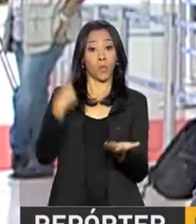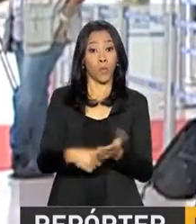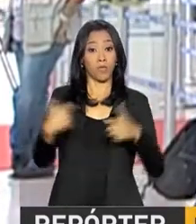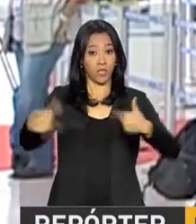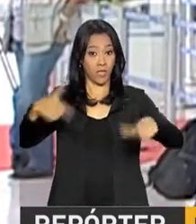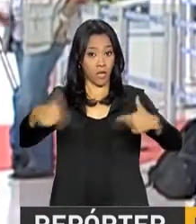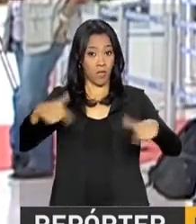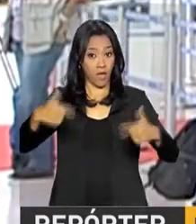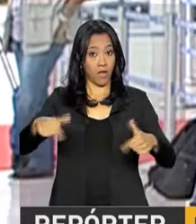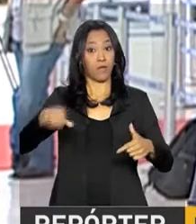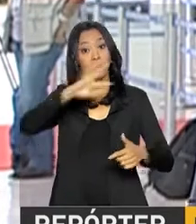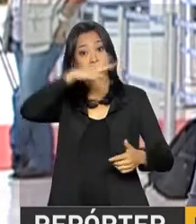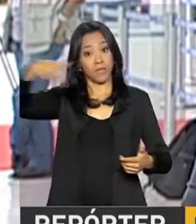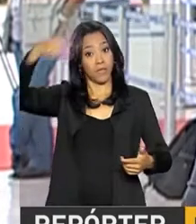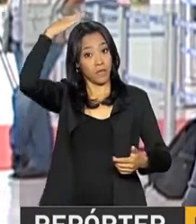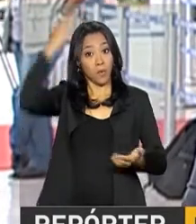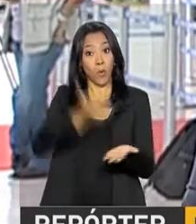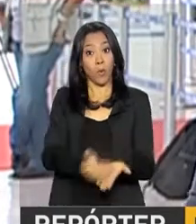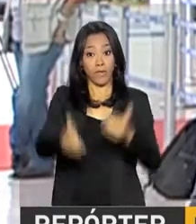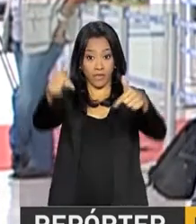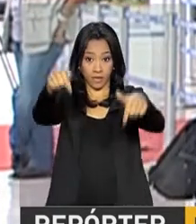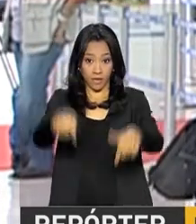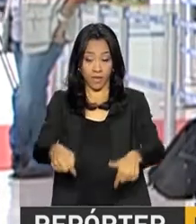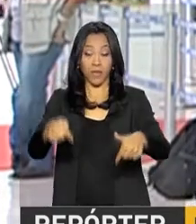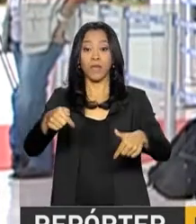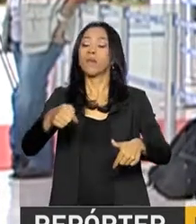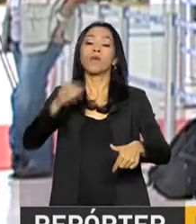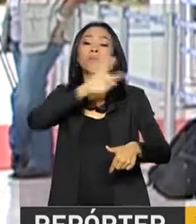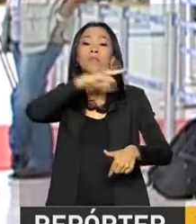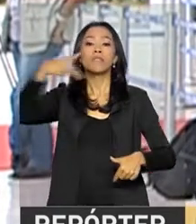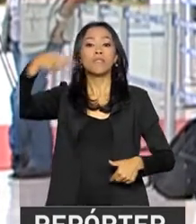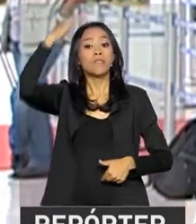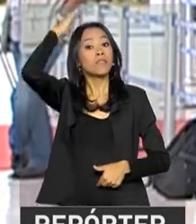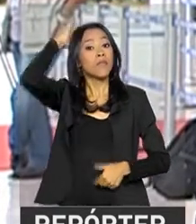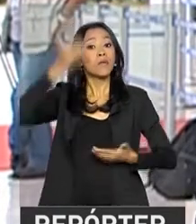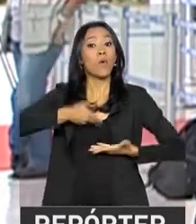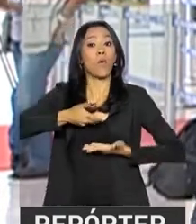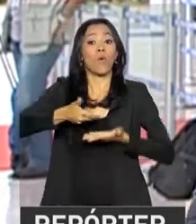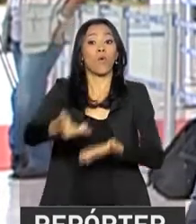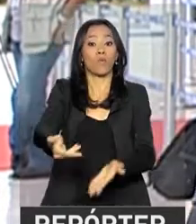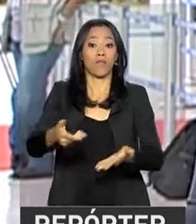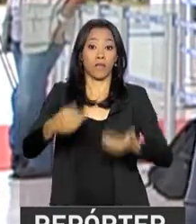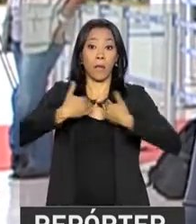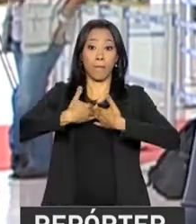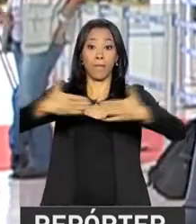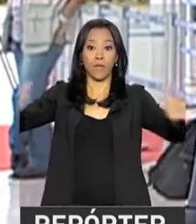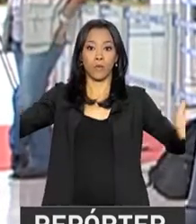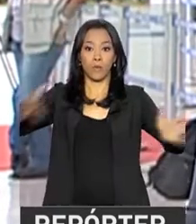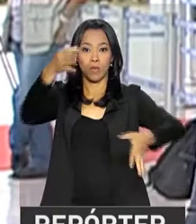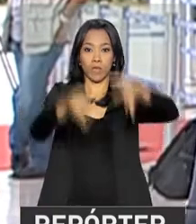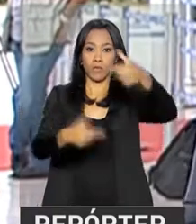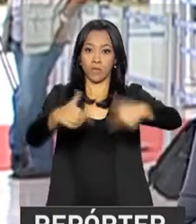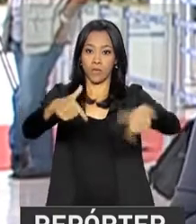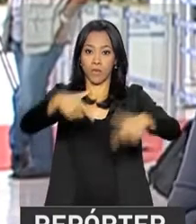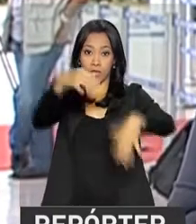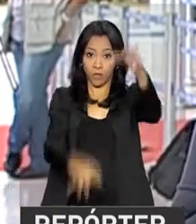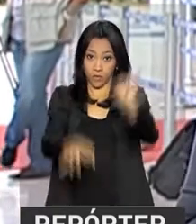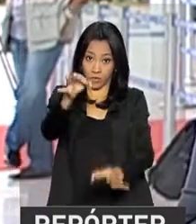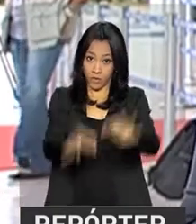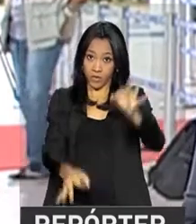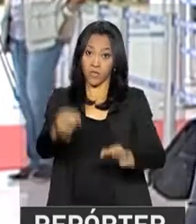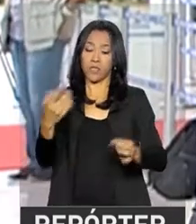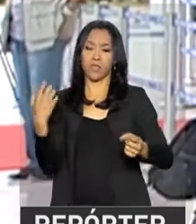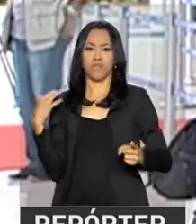no stf também foi convidado para participar da abertura do ano judiciário devem participar aqui do evento procuradores federais